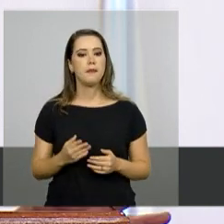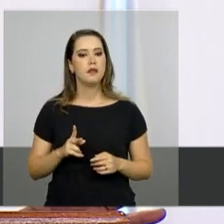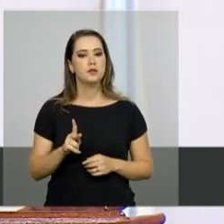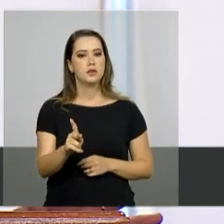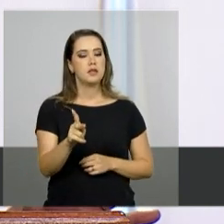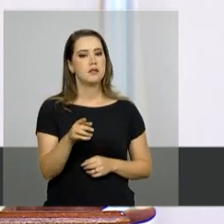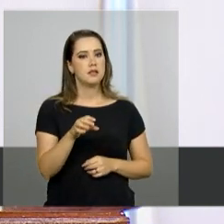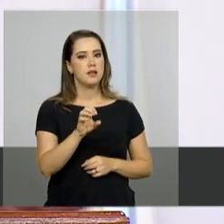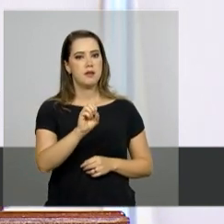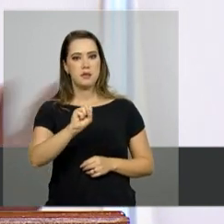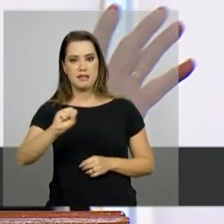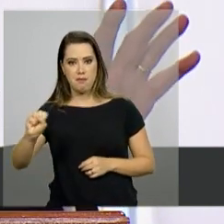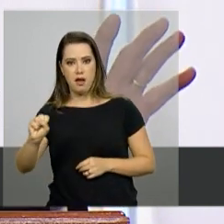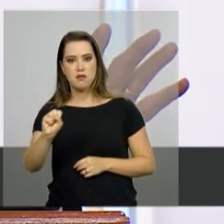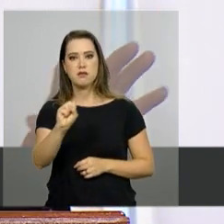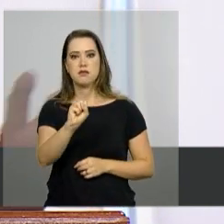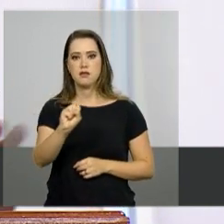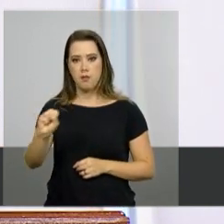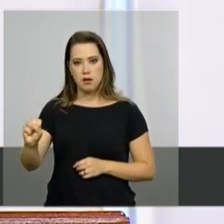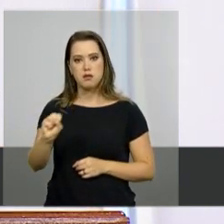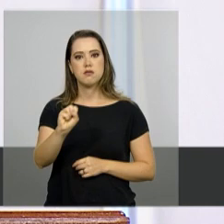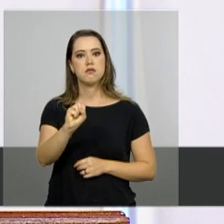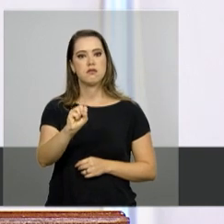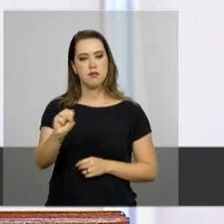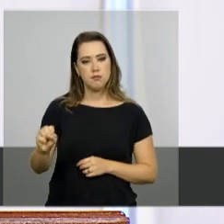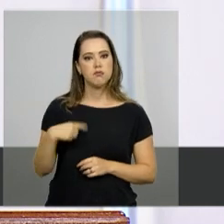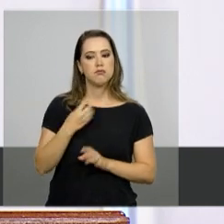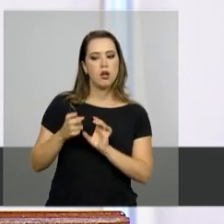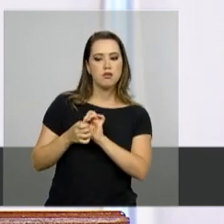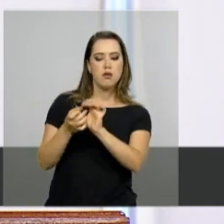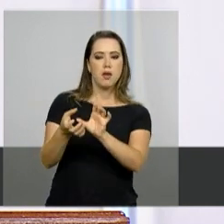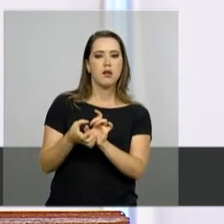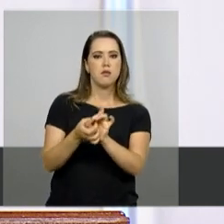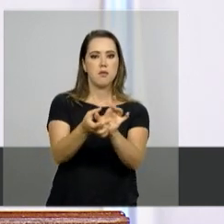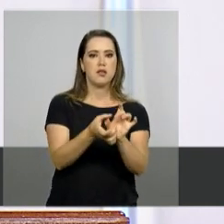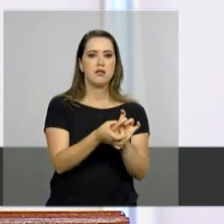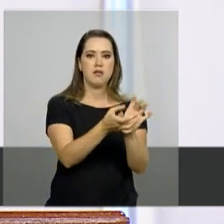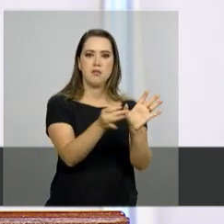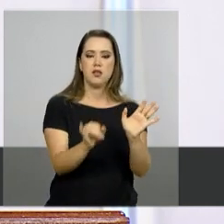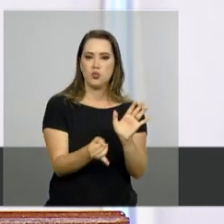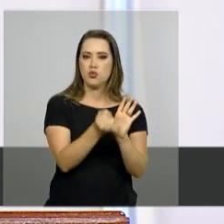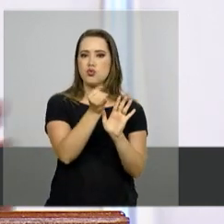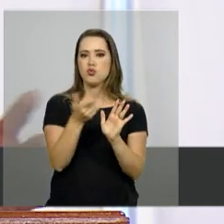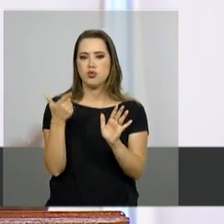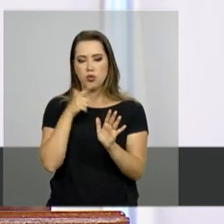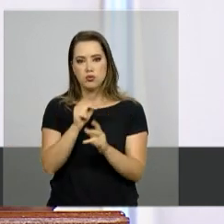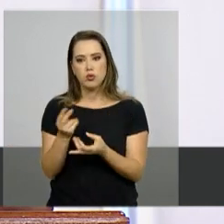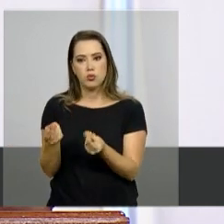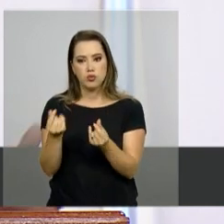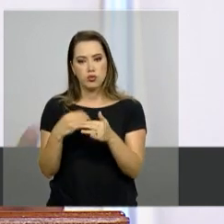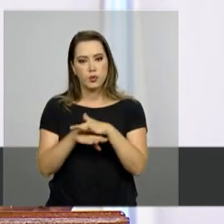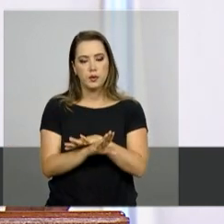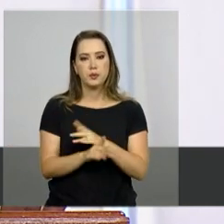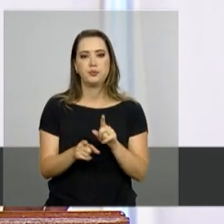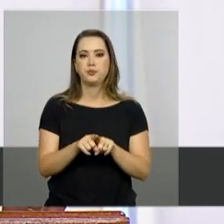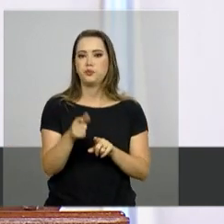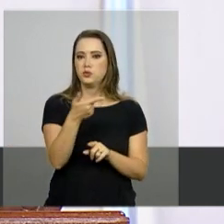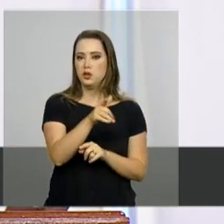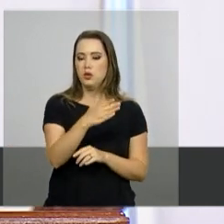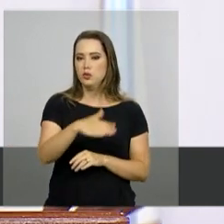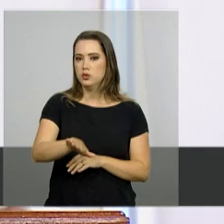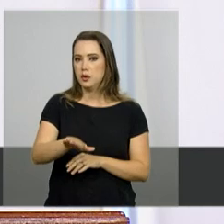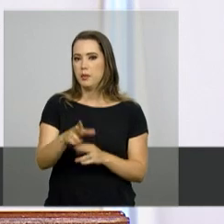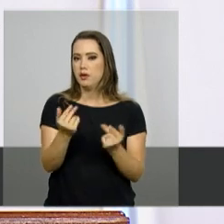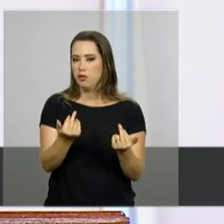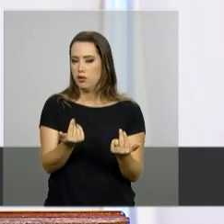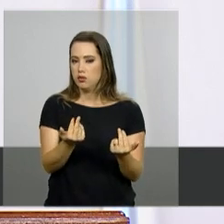semestre nós estaremos liberando essa parcela para os trabalhadores brasileiros ea outra parcela ea outra metade